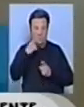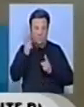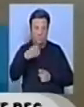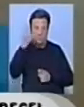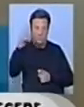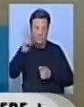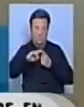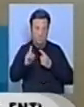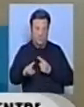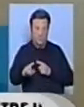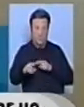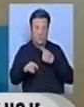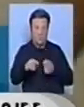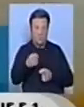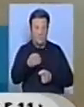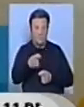trovoada.